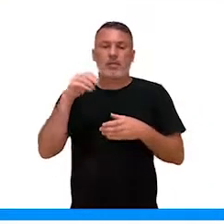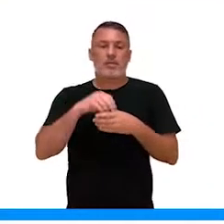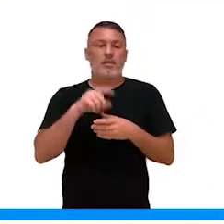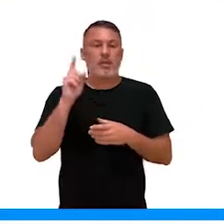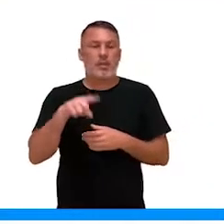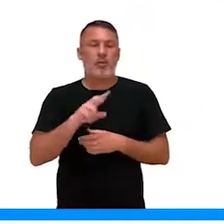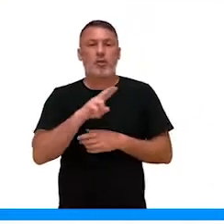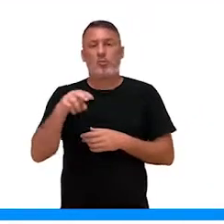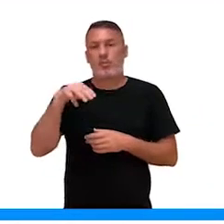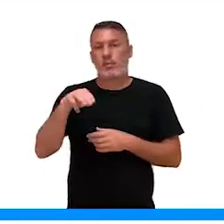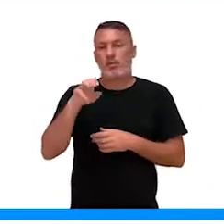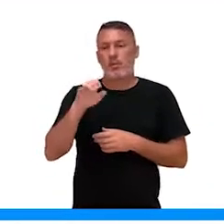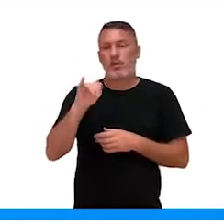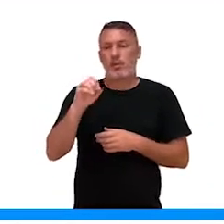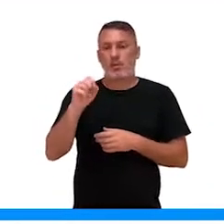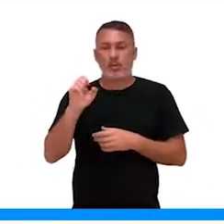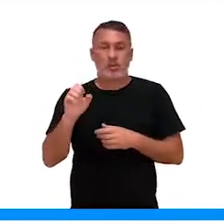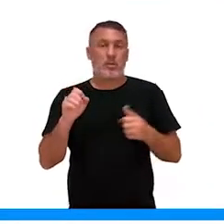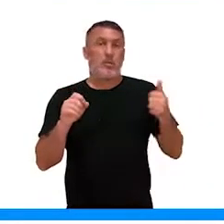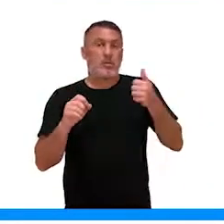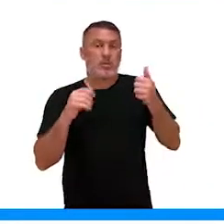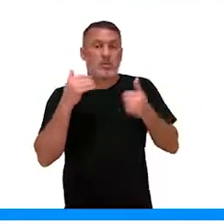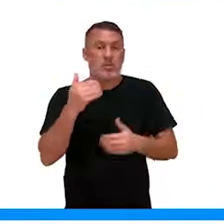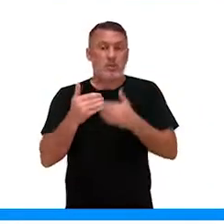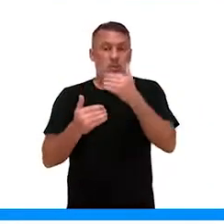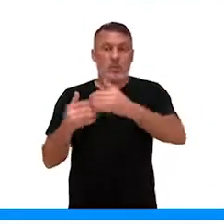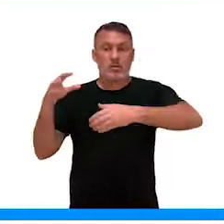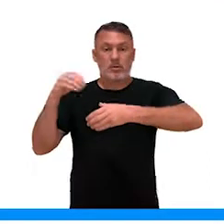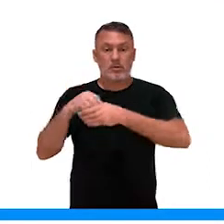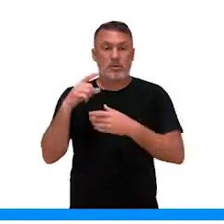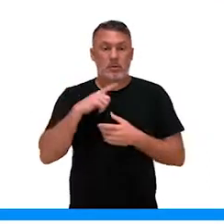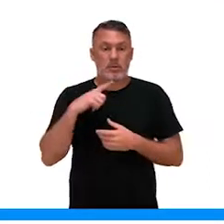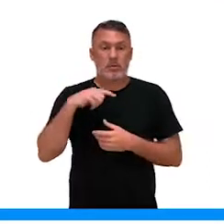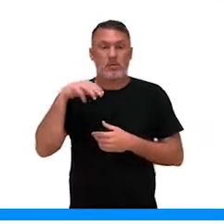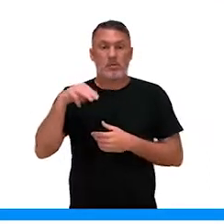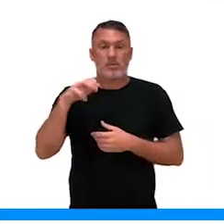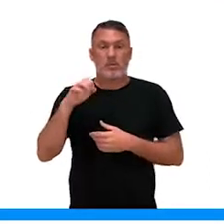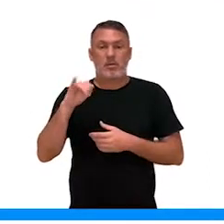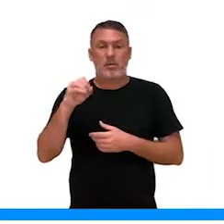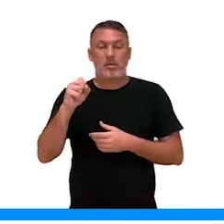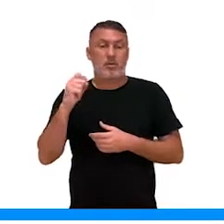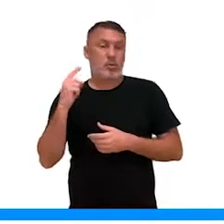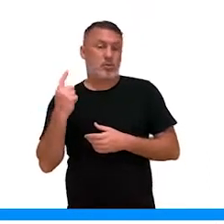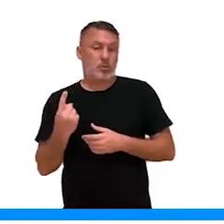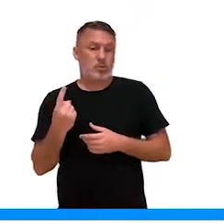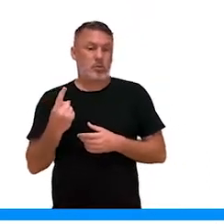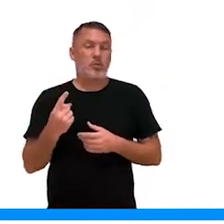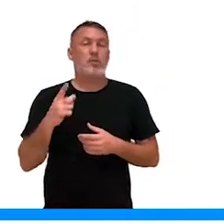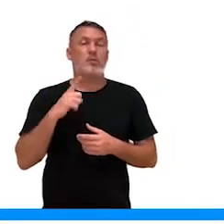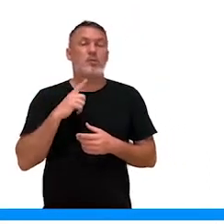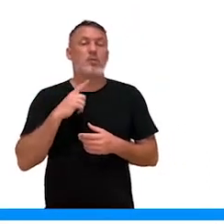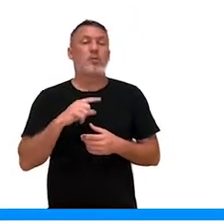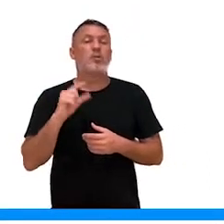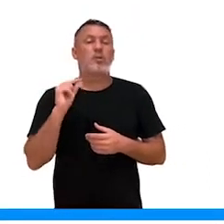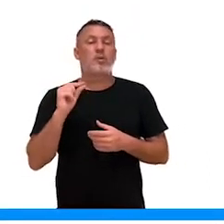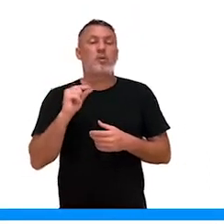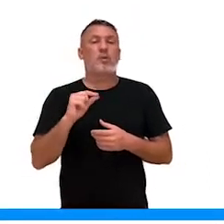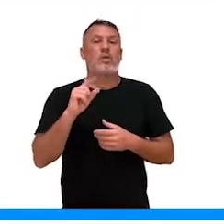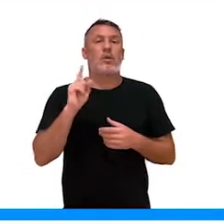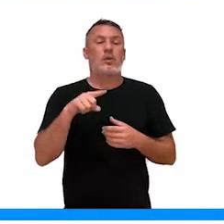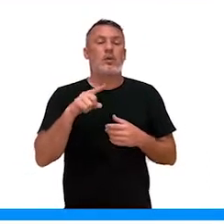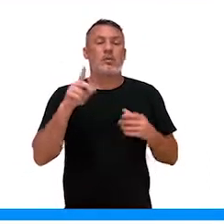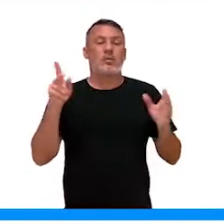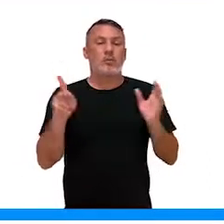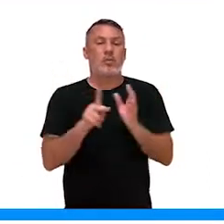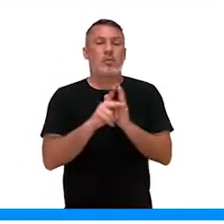gametas são formados por meiose. E nesse primeiro processo, que é chamado de meiose 1, a gente